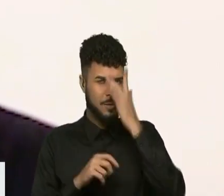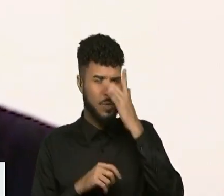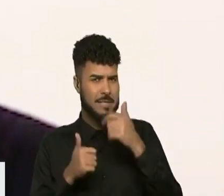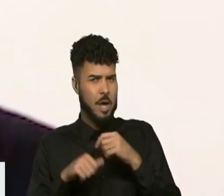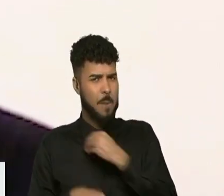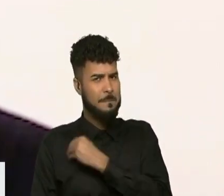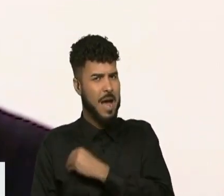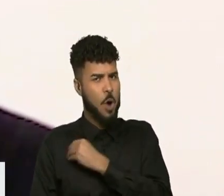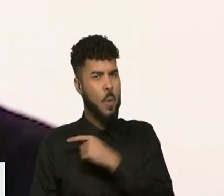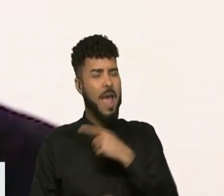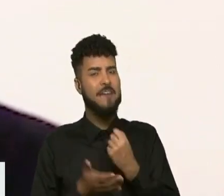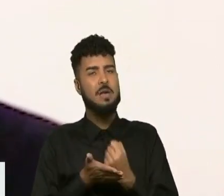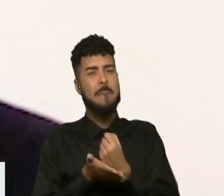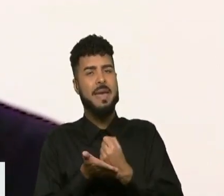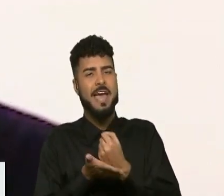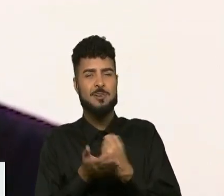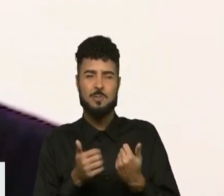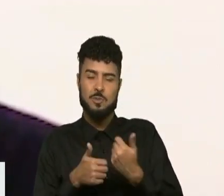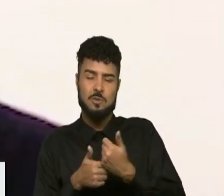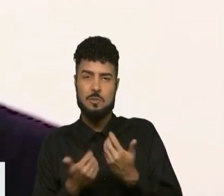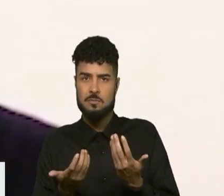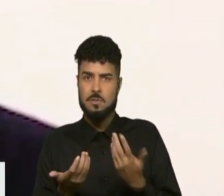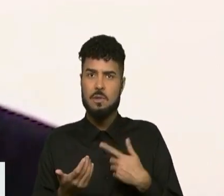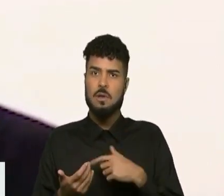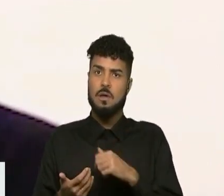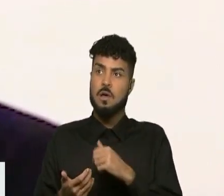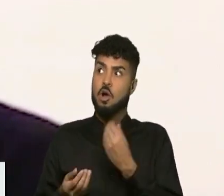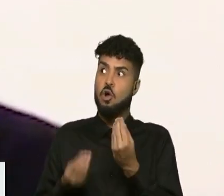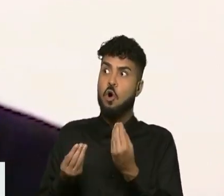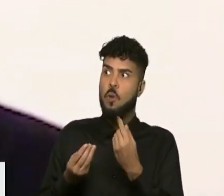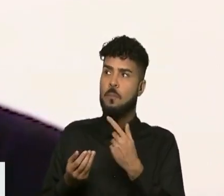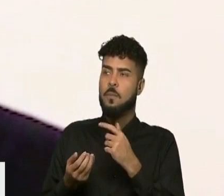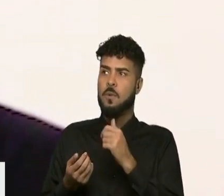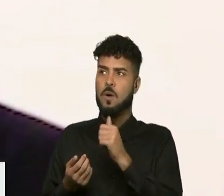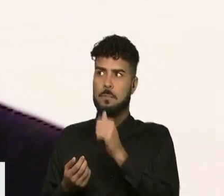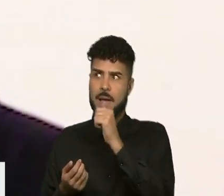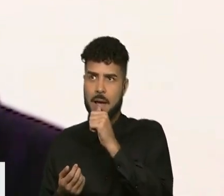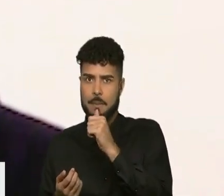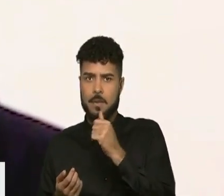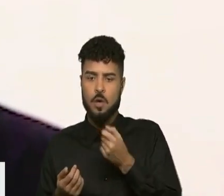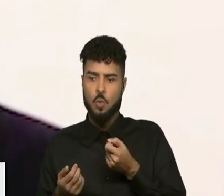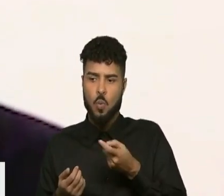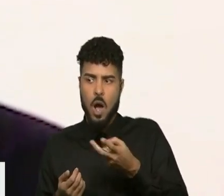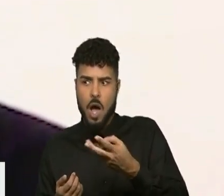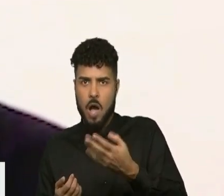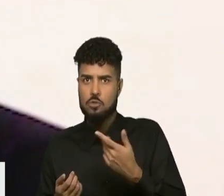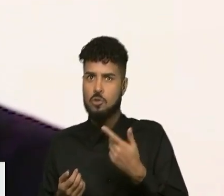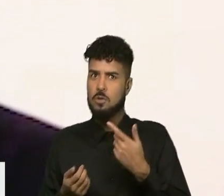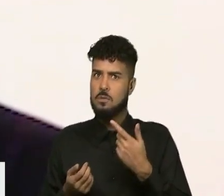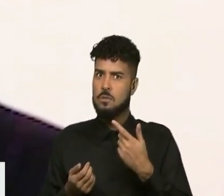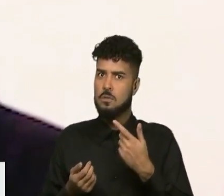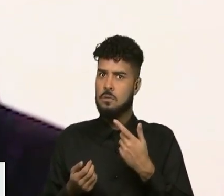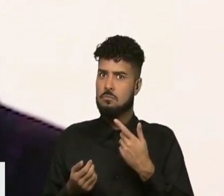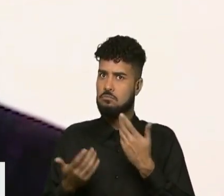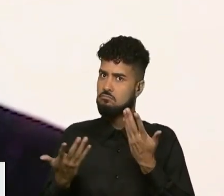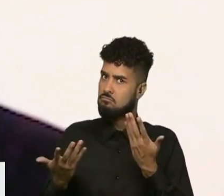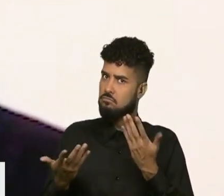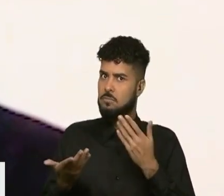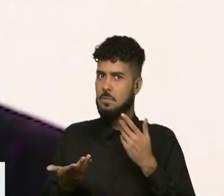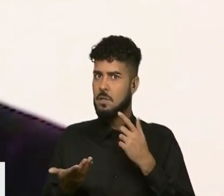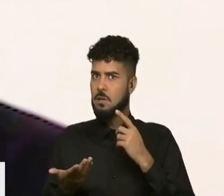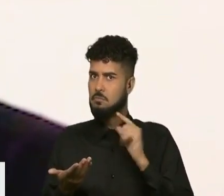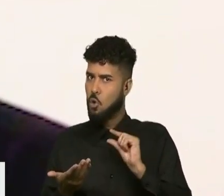álcool como um remédio. Então, além da quantidade, a forma, né, a frequência, tem gente que bebe todos os dias e que isso